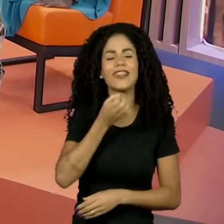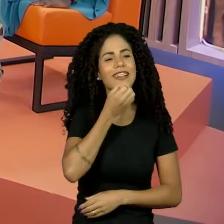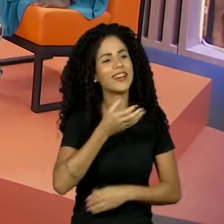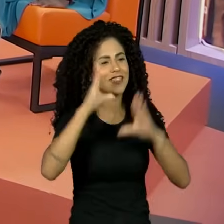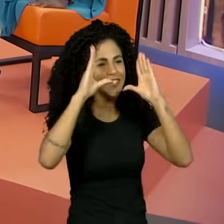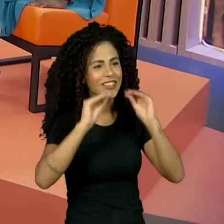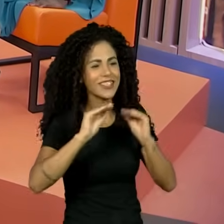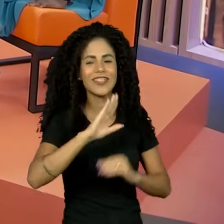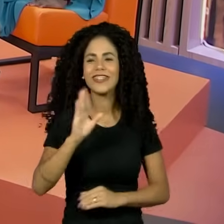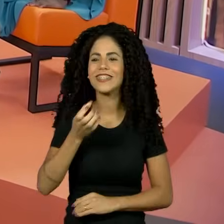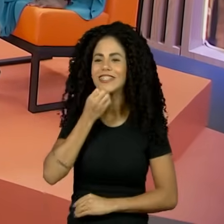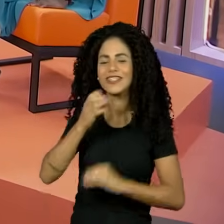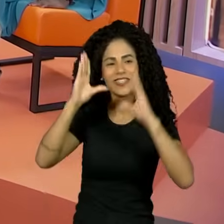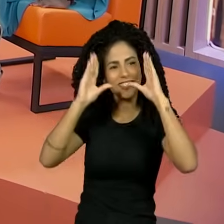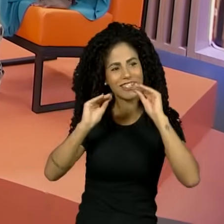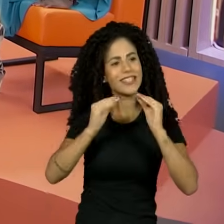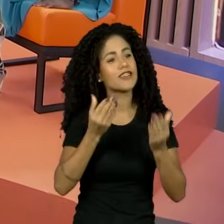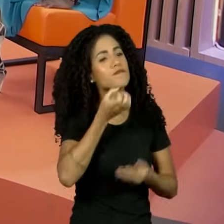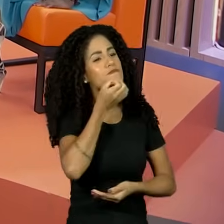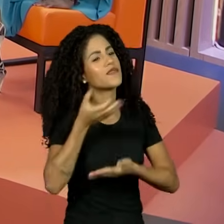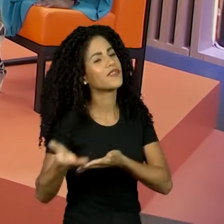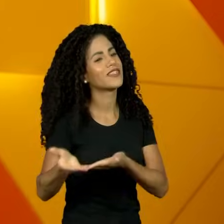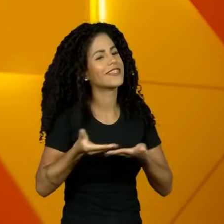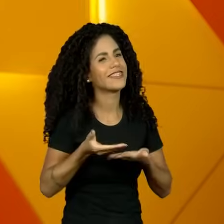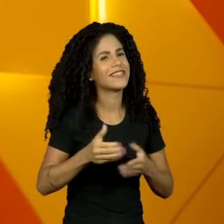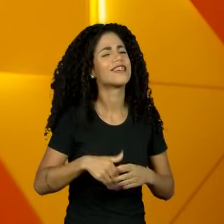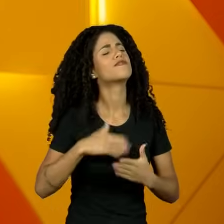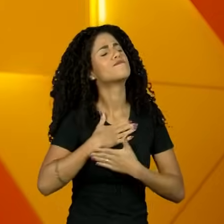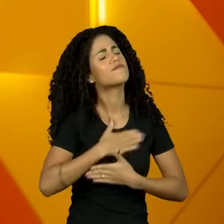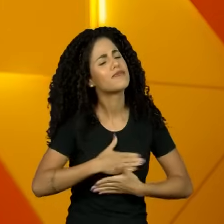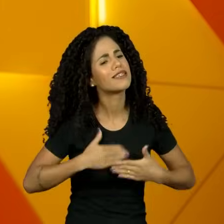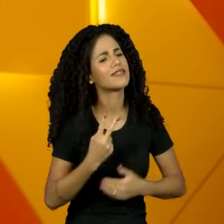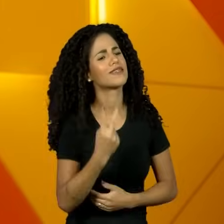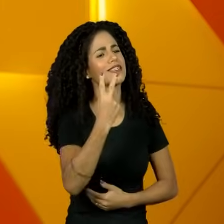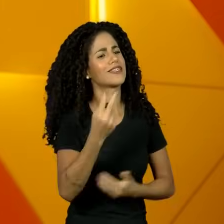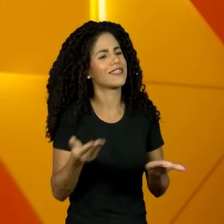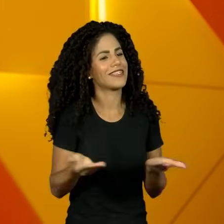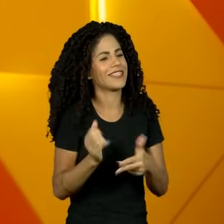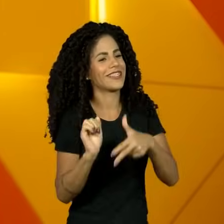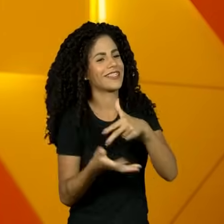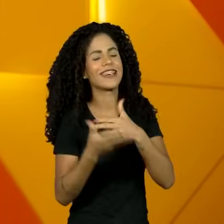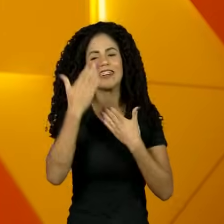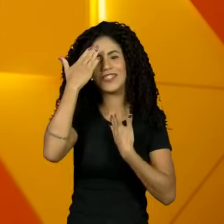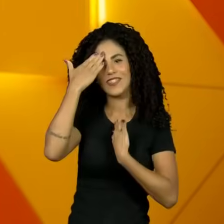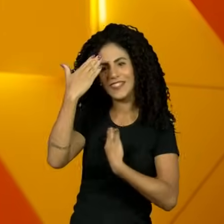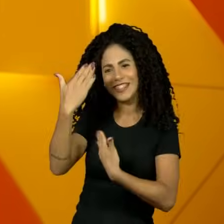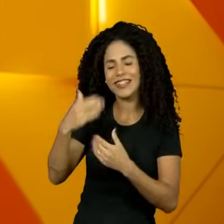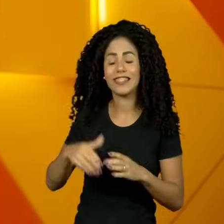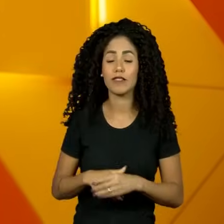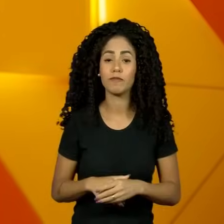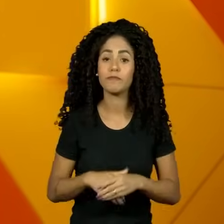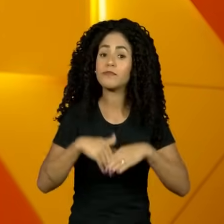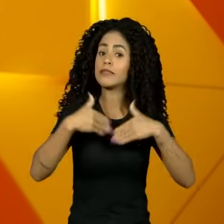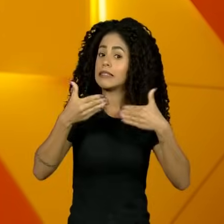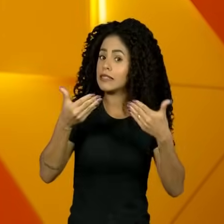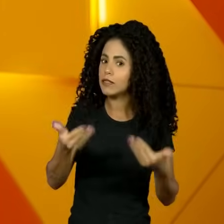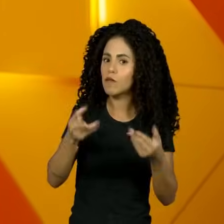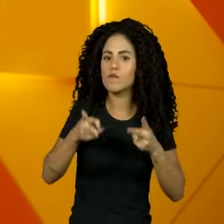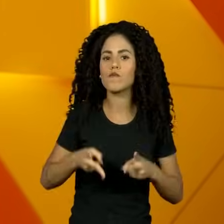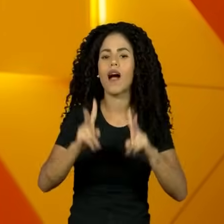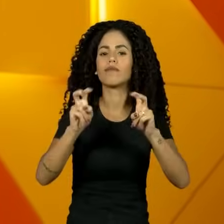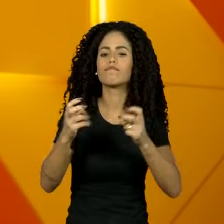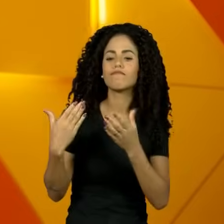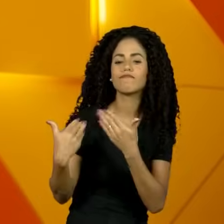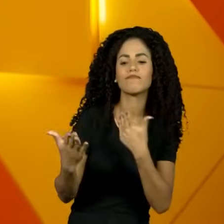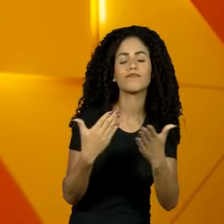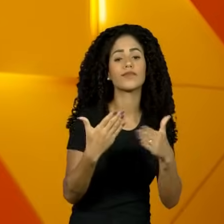Vinão. Boa noite, Cris. Sejam bem-vindos. Prazer Obrigada. receber vocês aqui. Agradeço. Bom, para a gente abrir os caminhos da nossa conversa